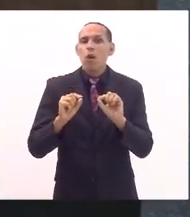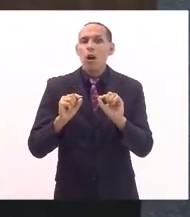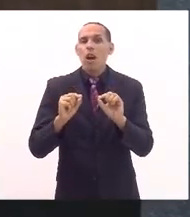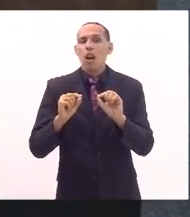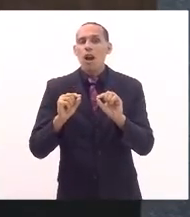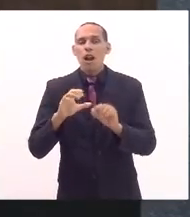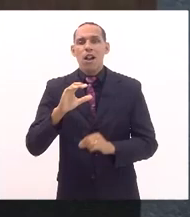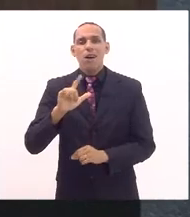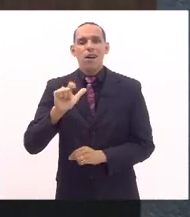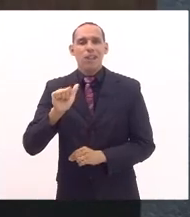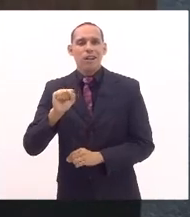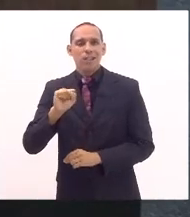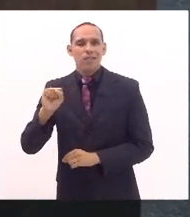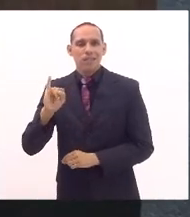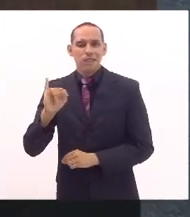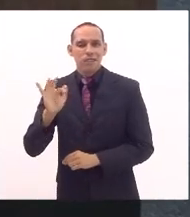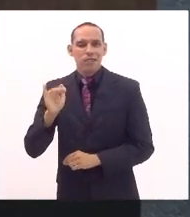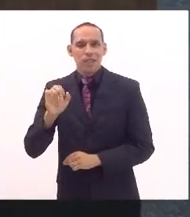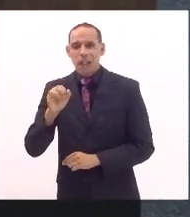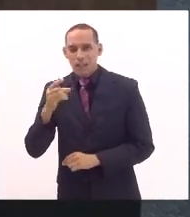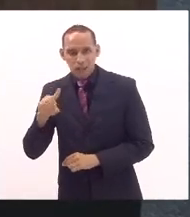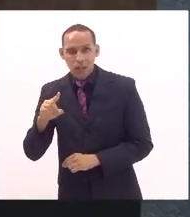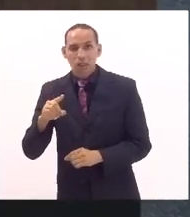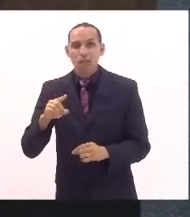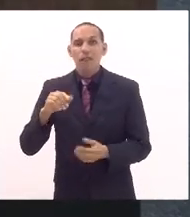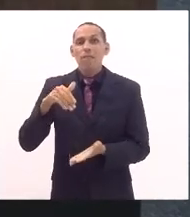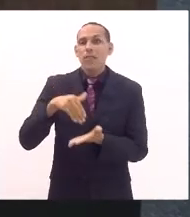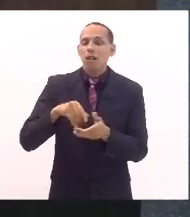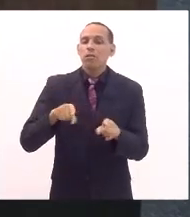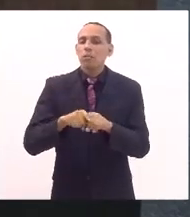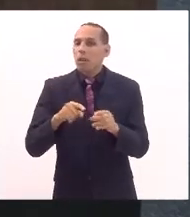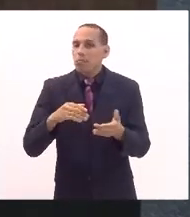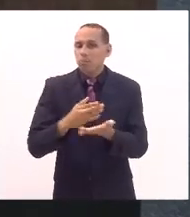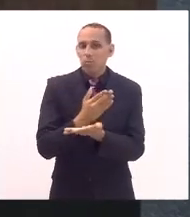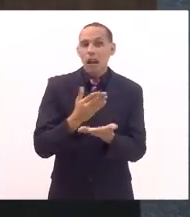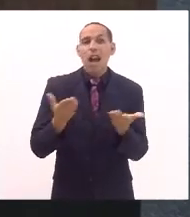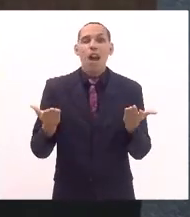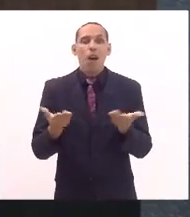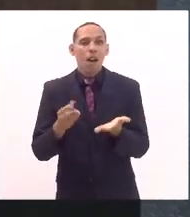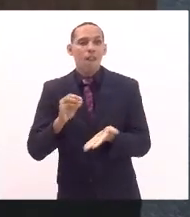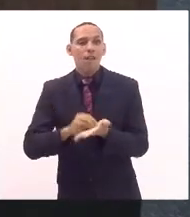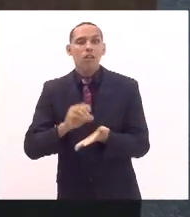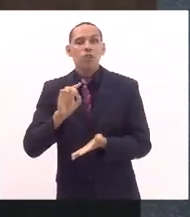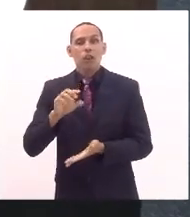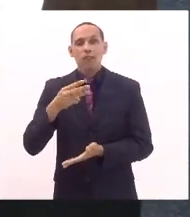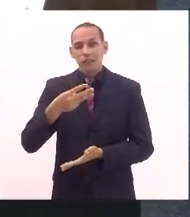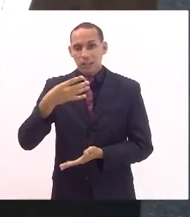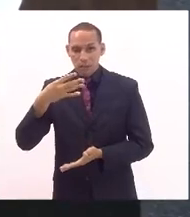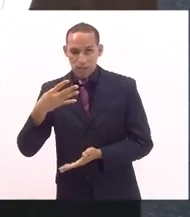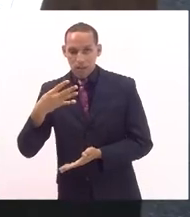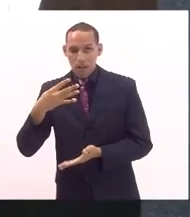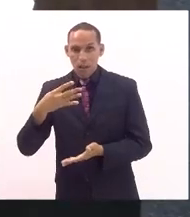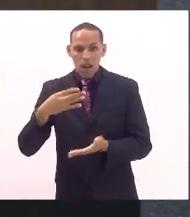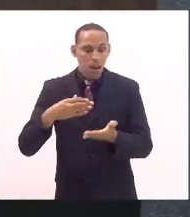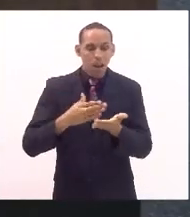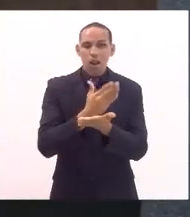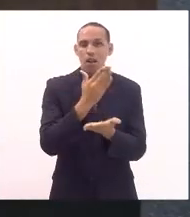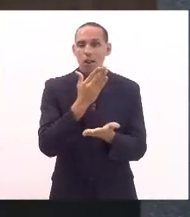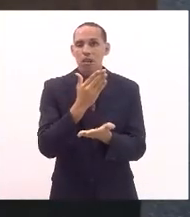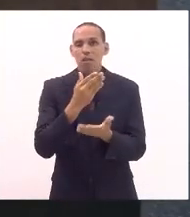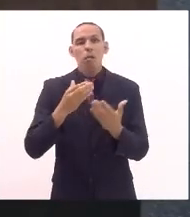EA consequente homologação restando apenas a provar os 34 aprovados